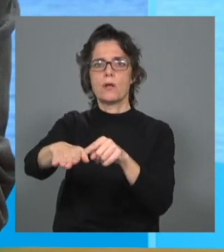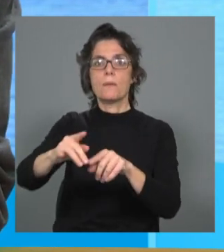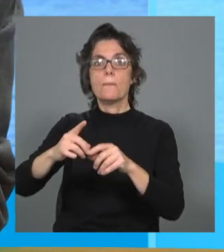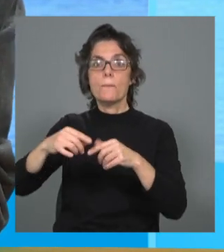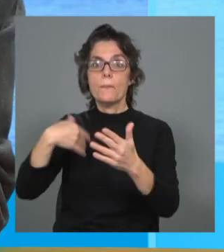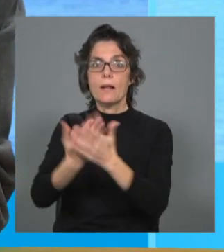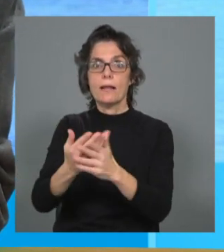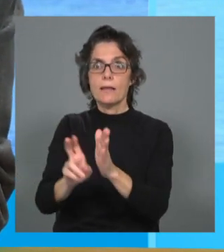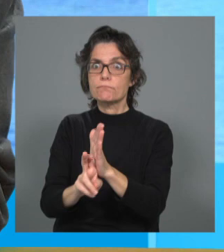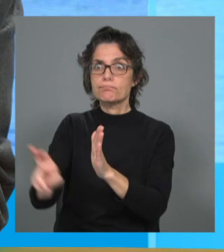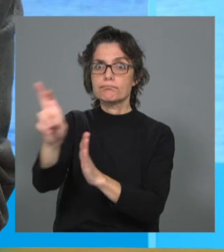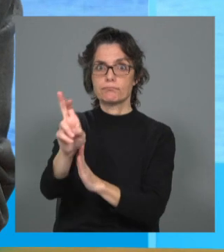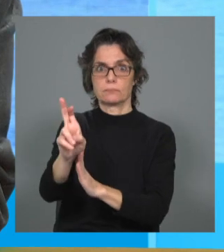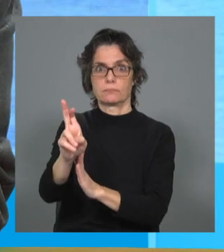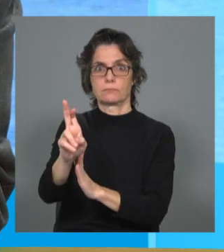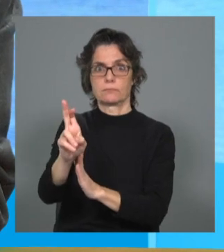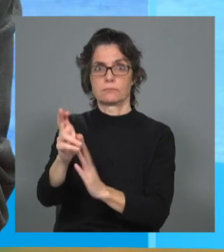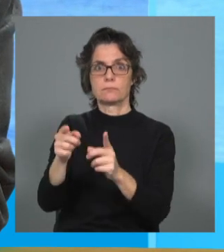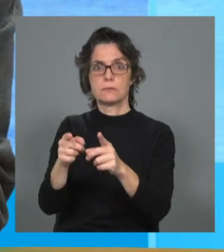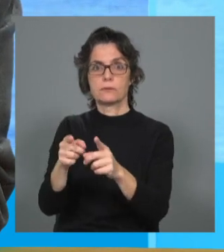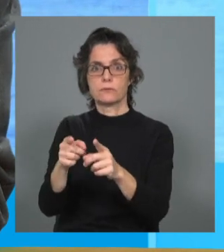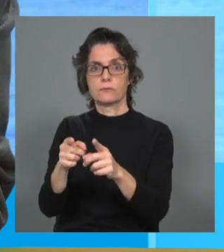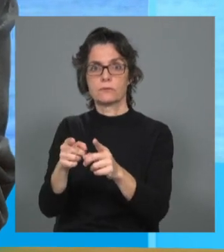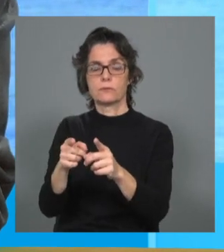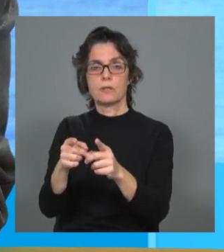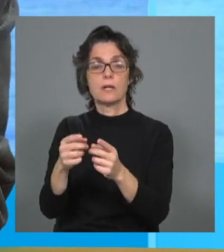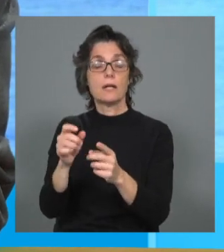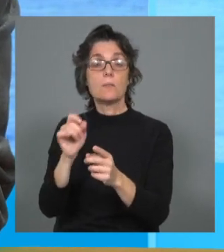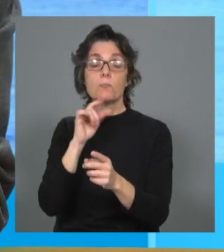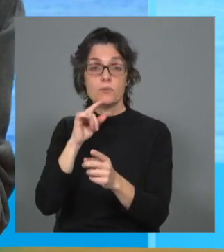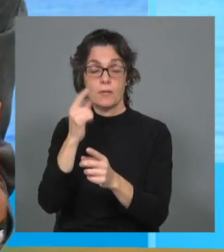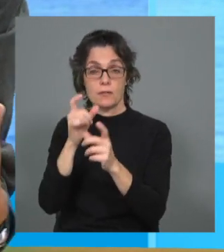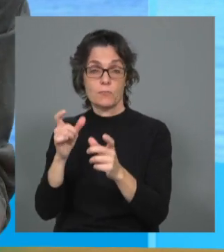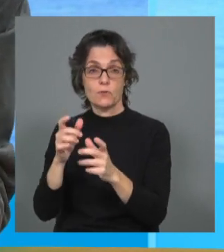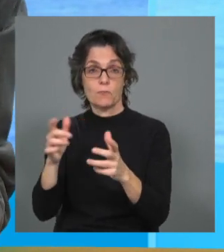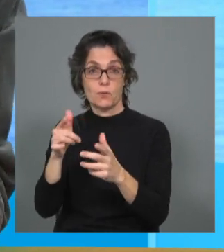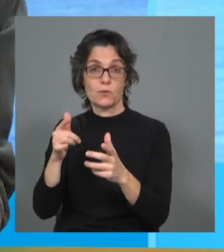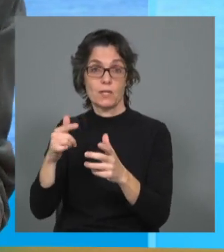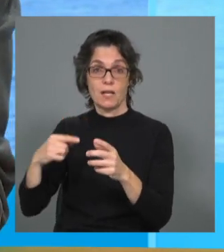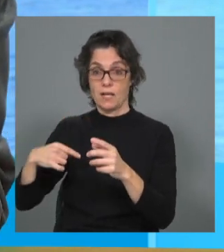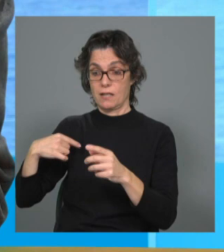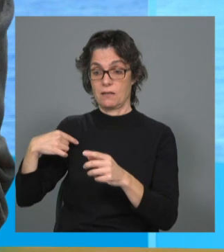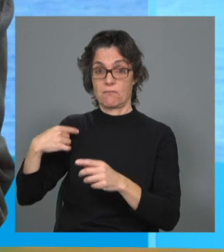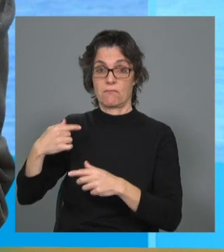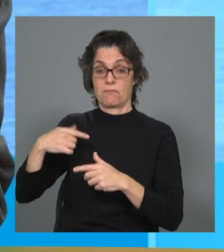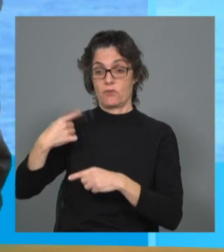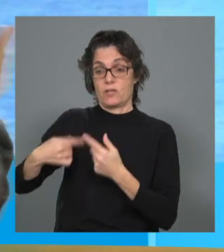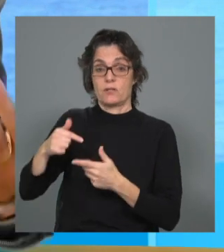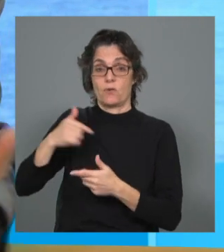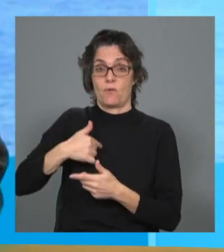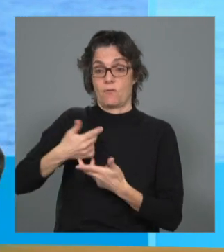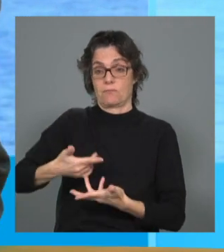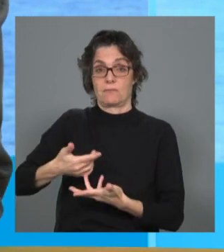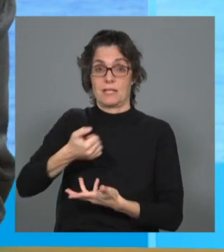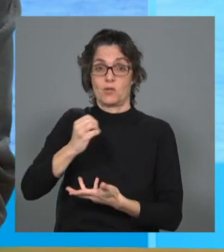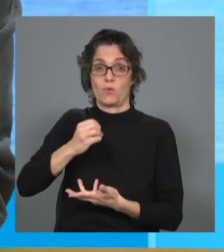ou para muitos será a última oportunidade para a geração que hoje tem 50, 60 anos, a minha